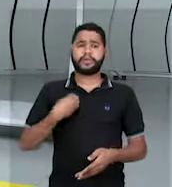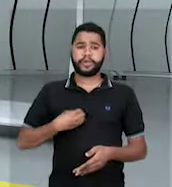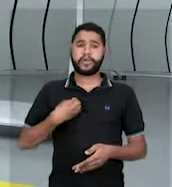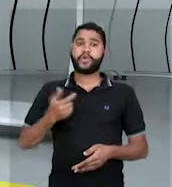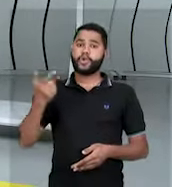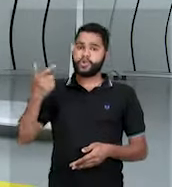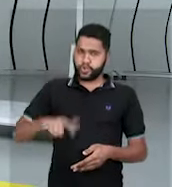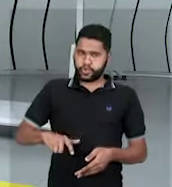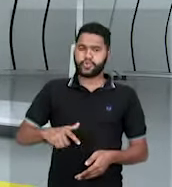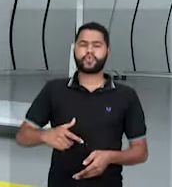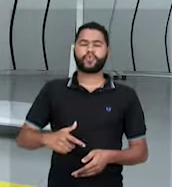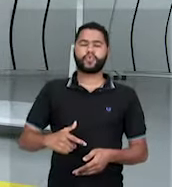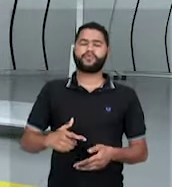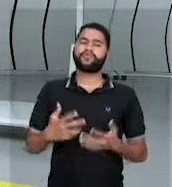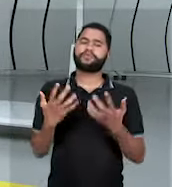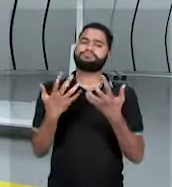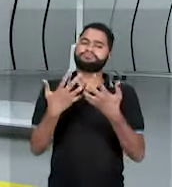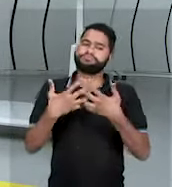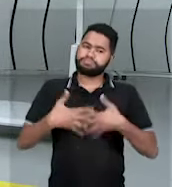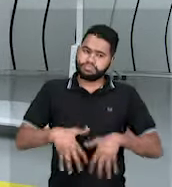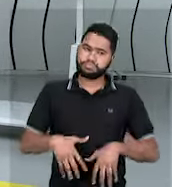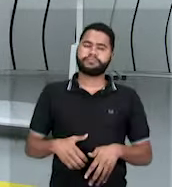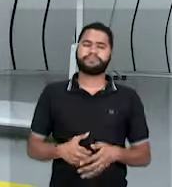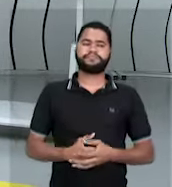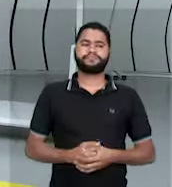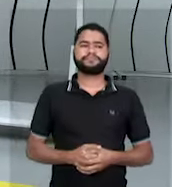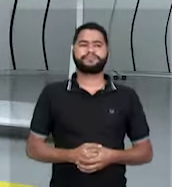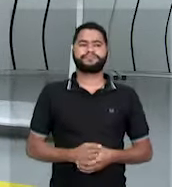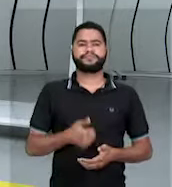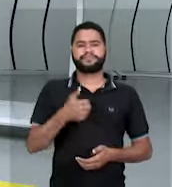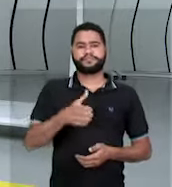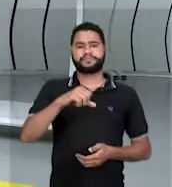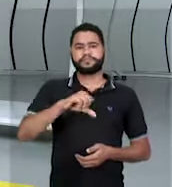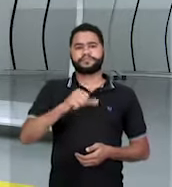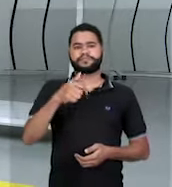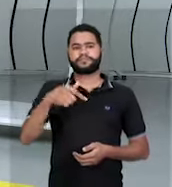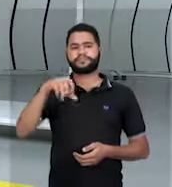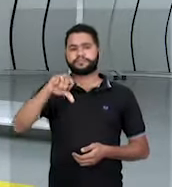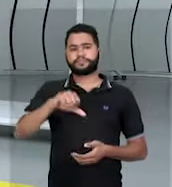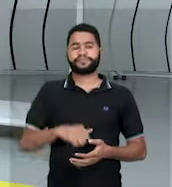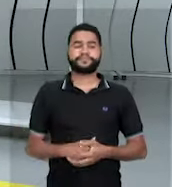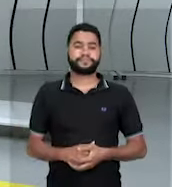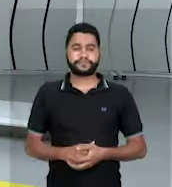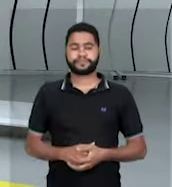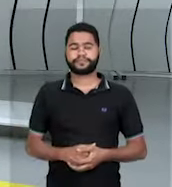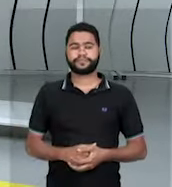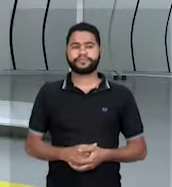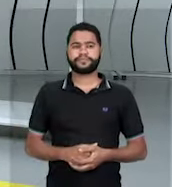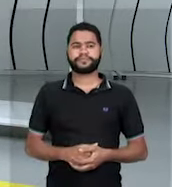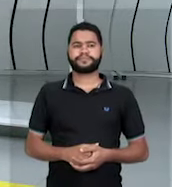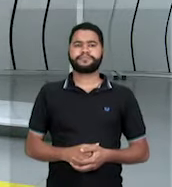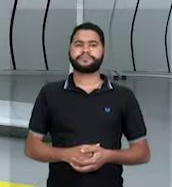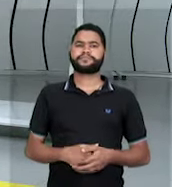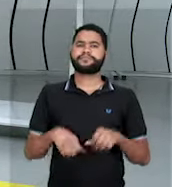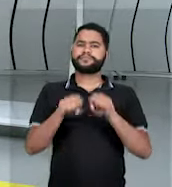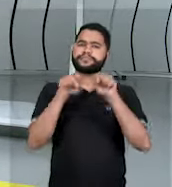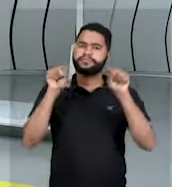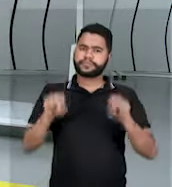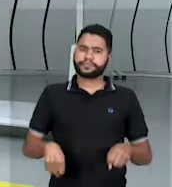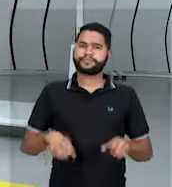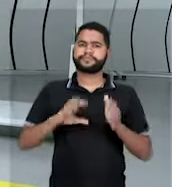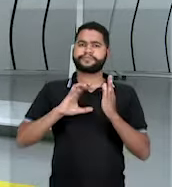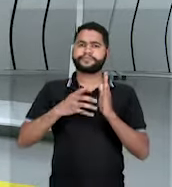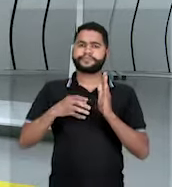que voltam a funcionar em 1979. Então, né, o sistema partidário